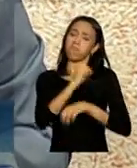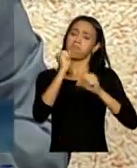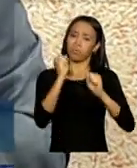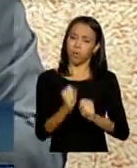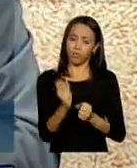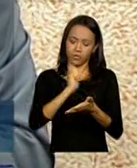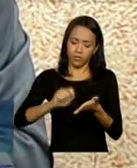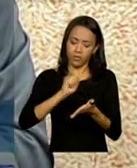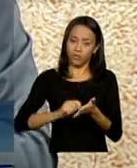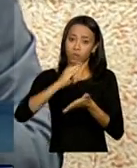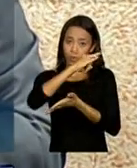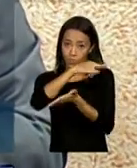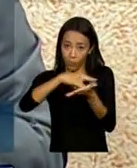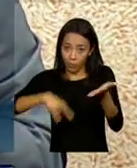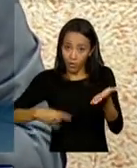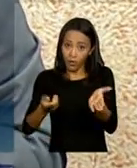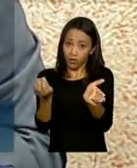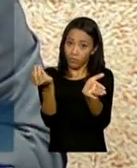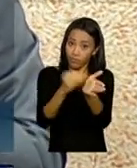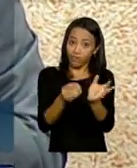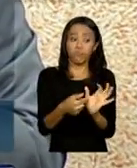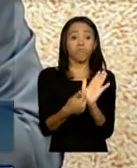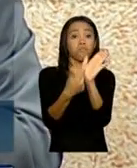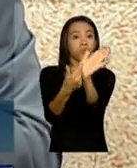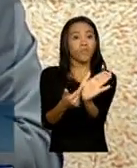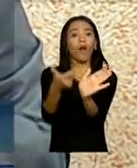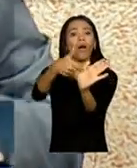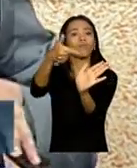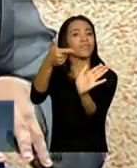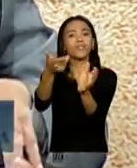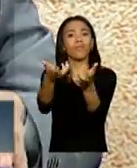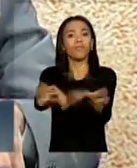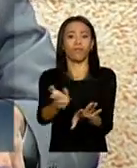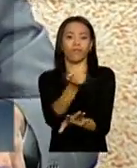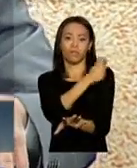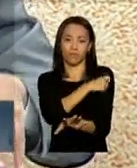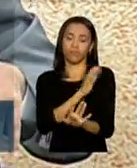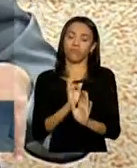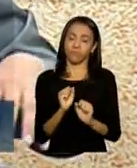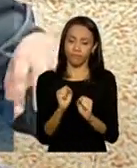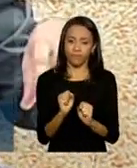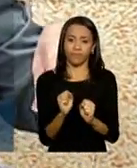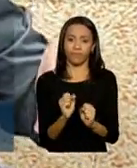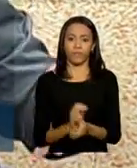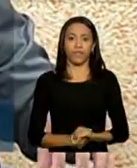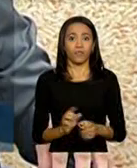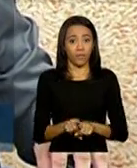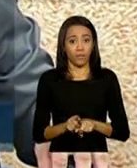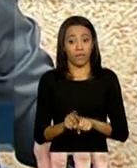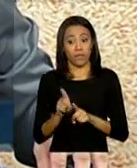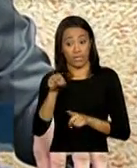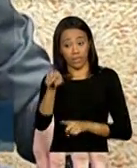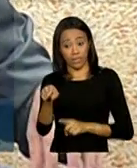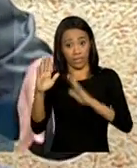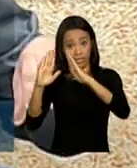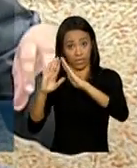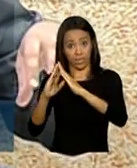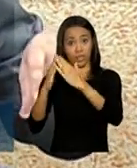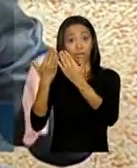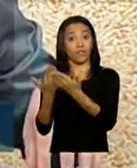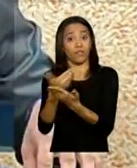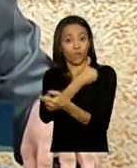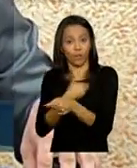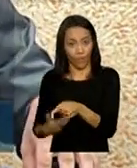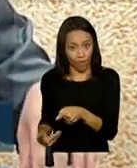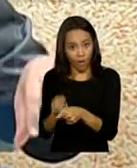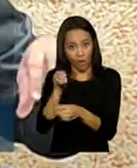de recusa na escola por isso a importância desse dois processos tanto nas escolas né de